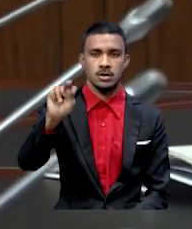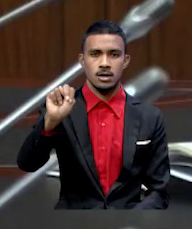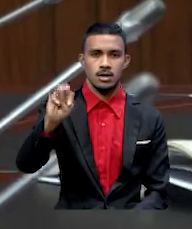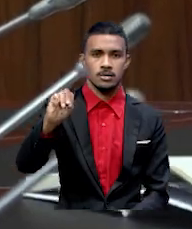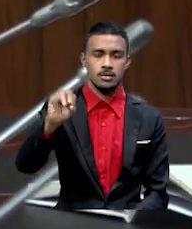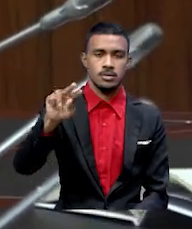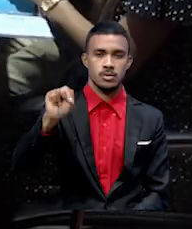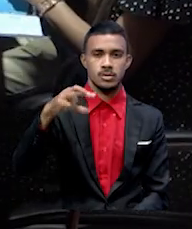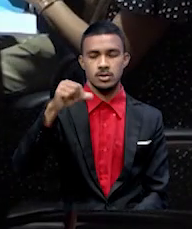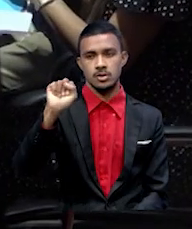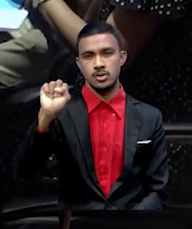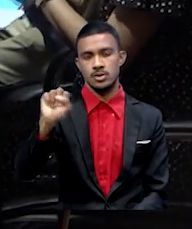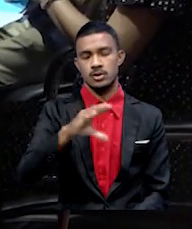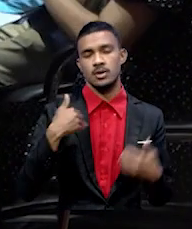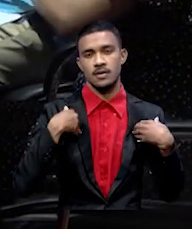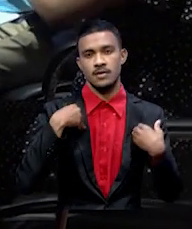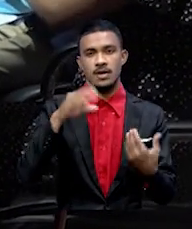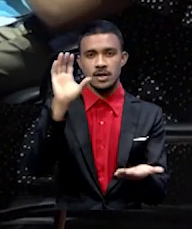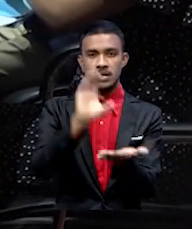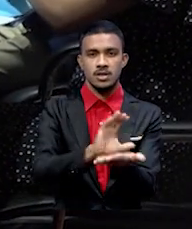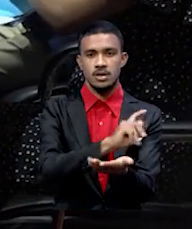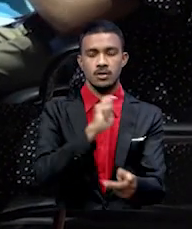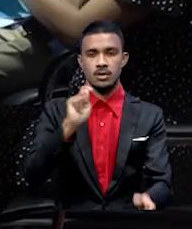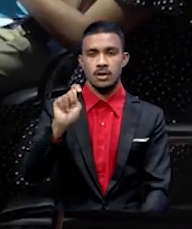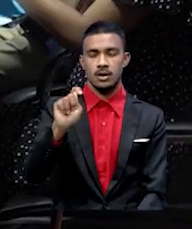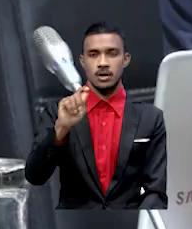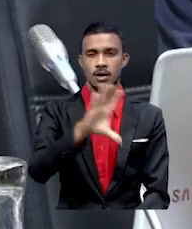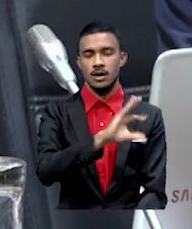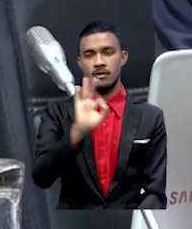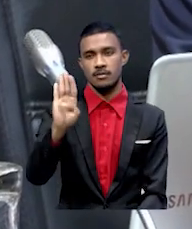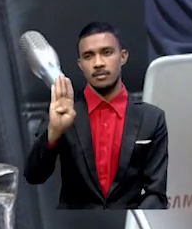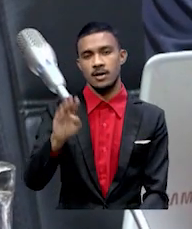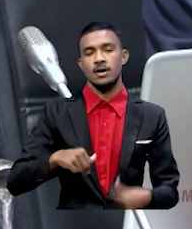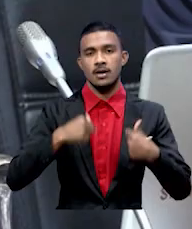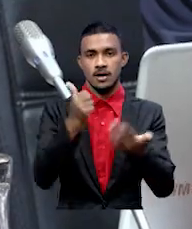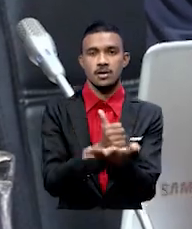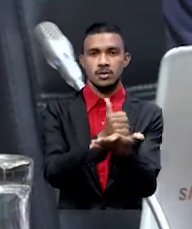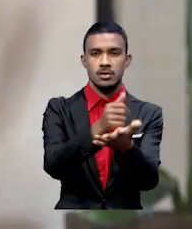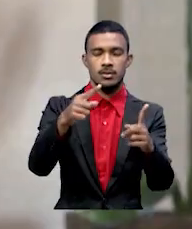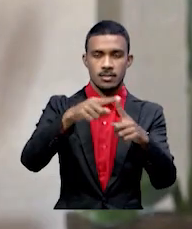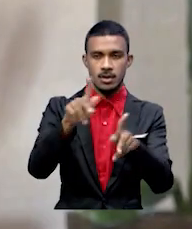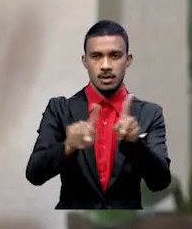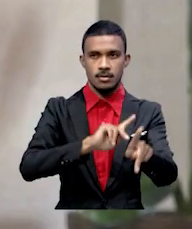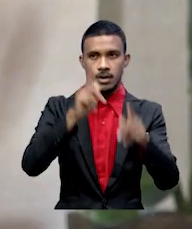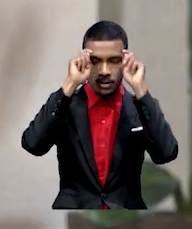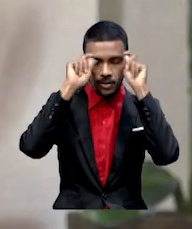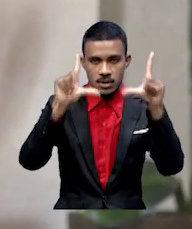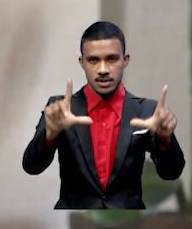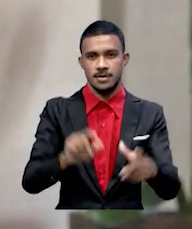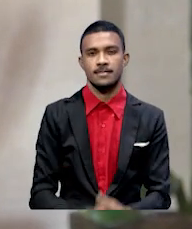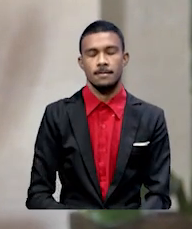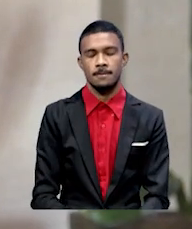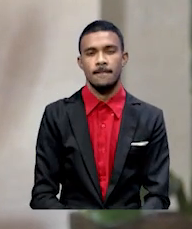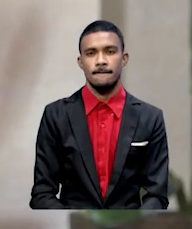jovem timoruan Cira e a área ciência no tecnologia, no nebele contribui ba sociedade Timor-Leste. Eu primeiro, o